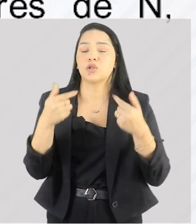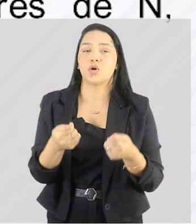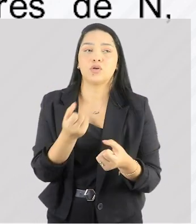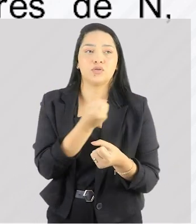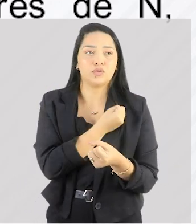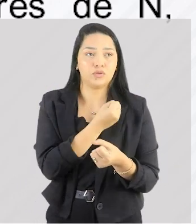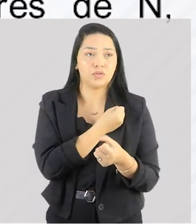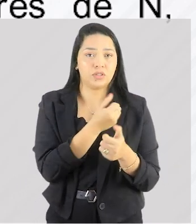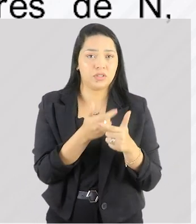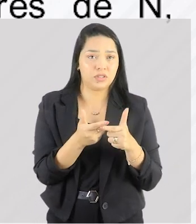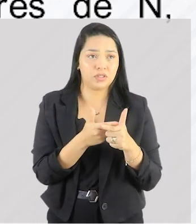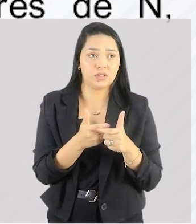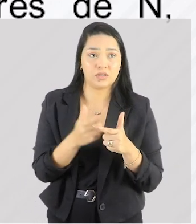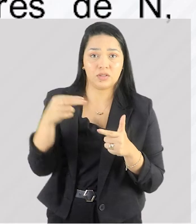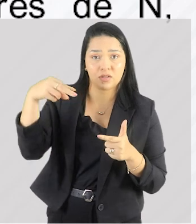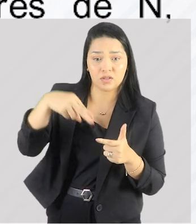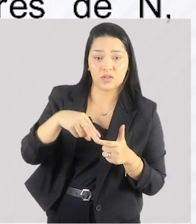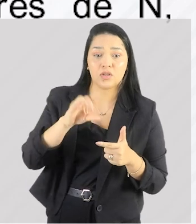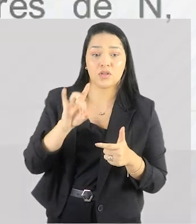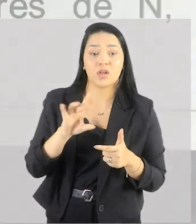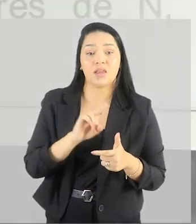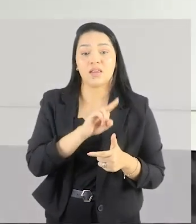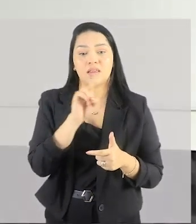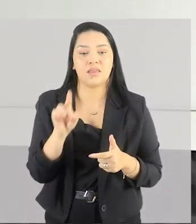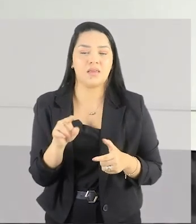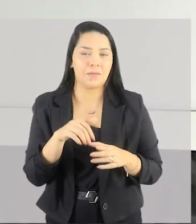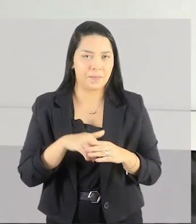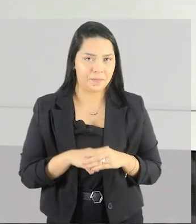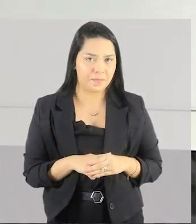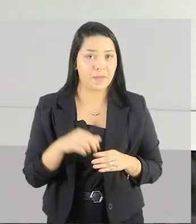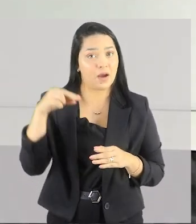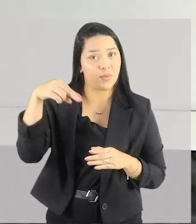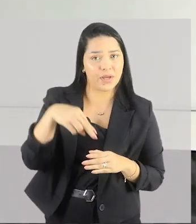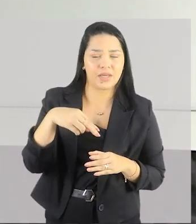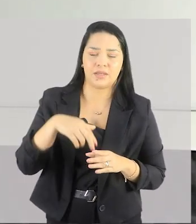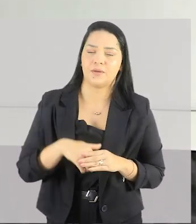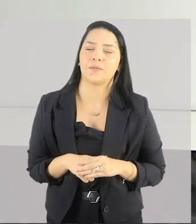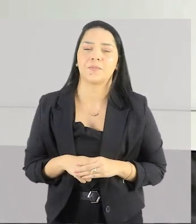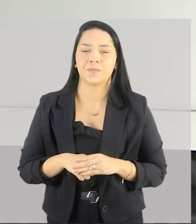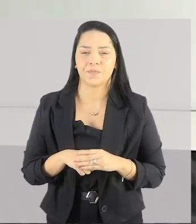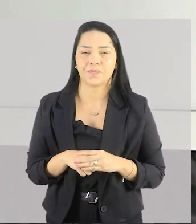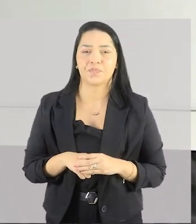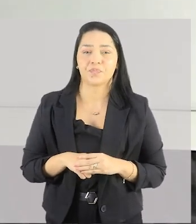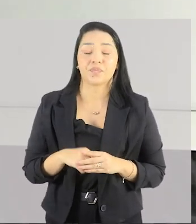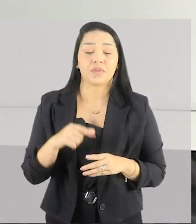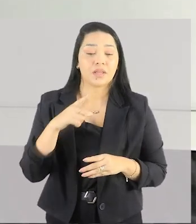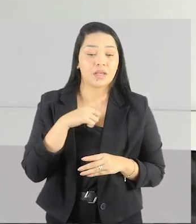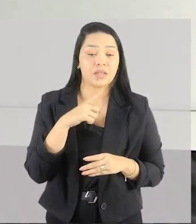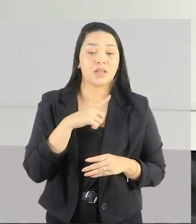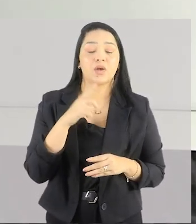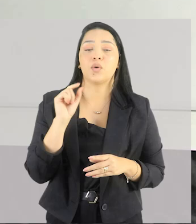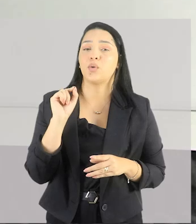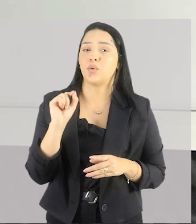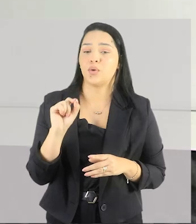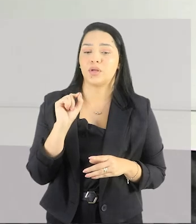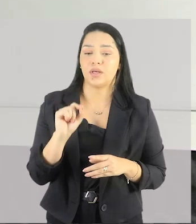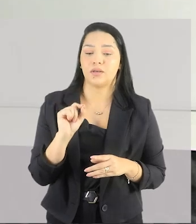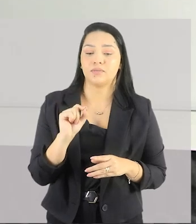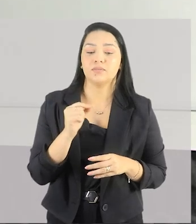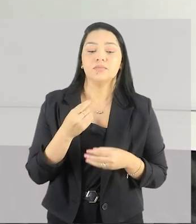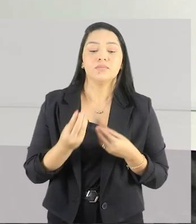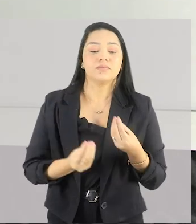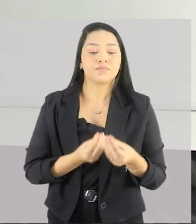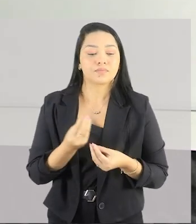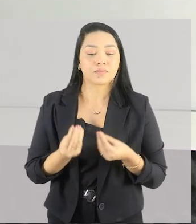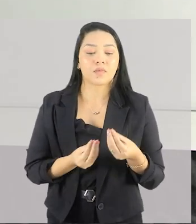que são divisores de n, exceto ele mesmo. Tá ok? Pessoal, existe uma